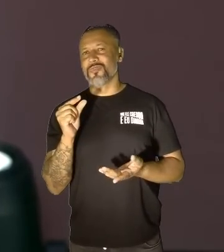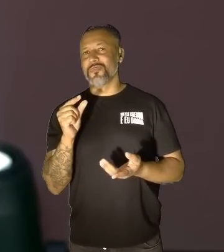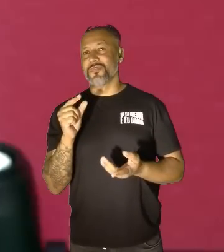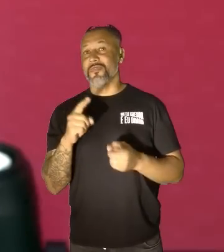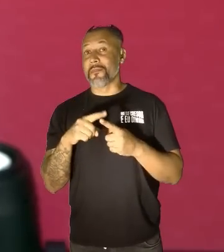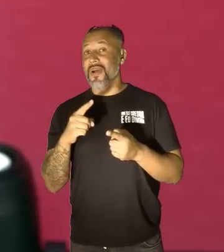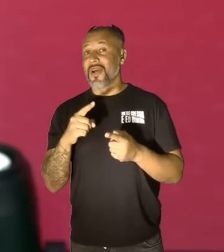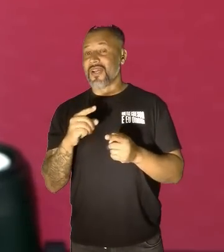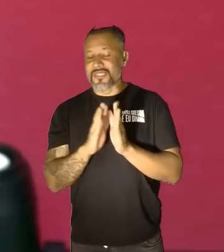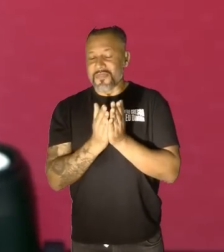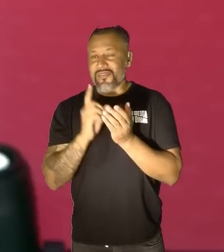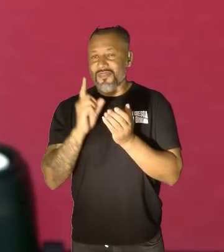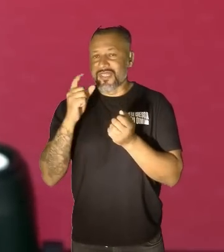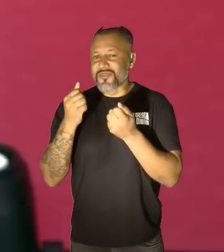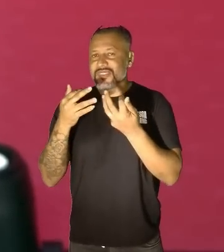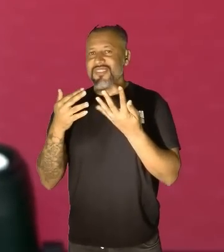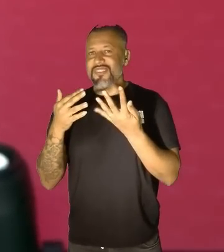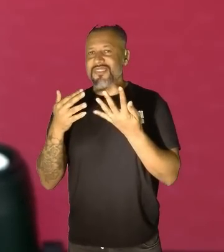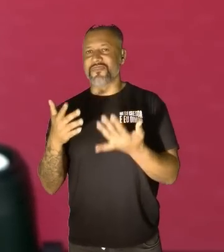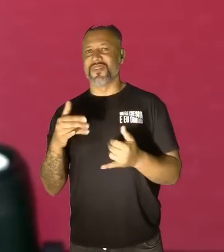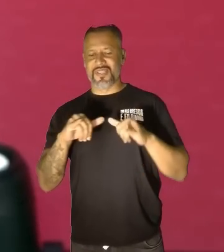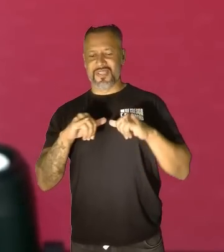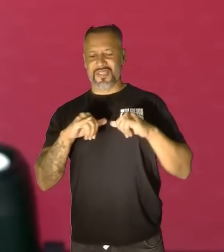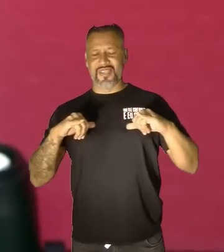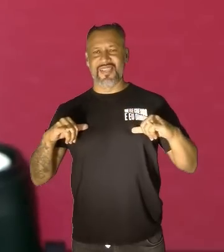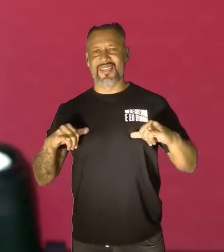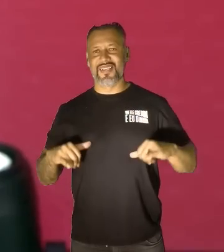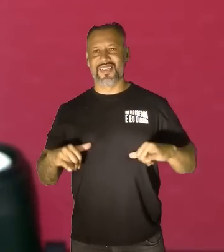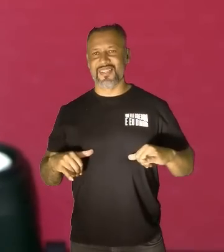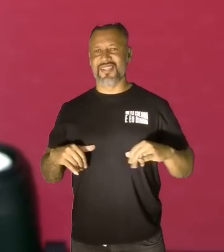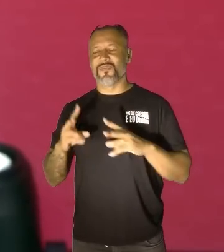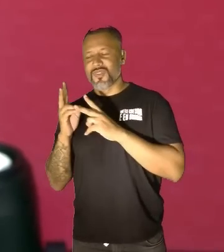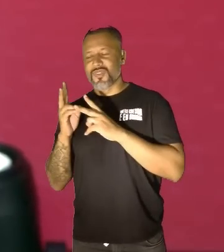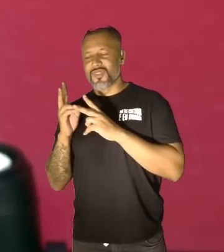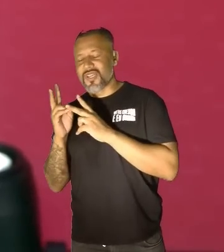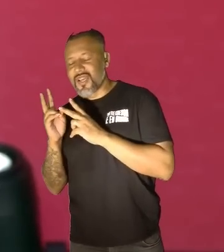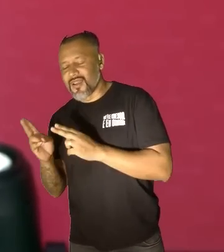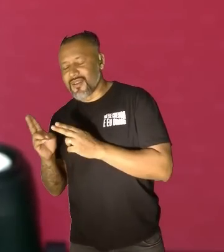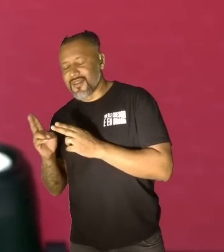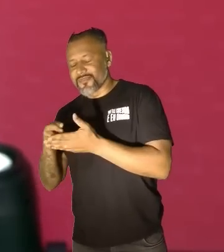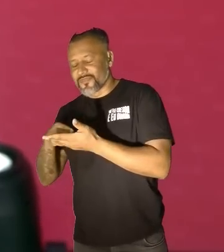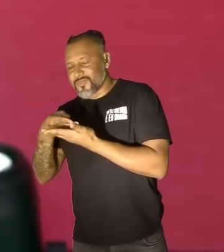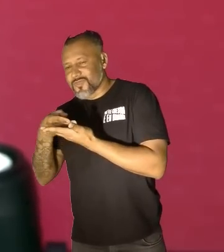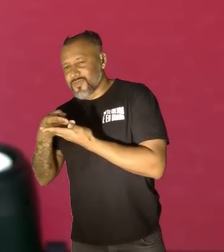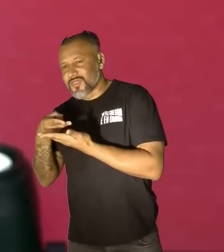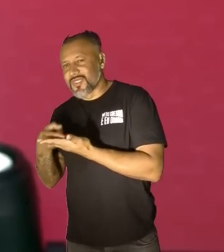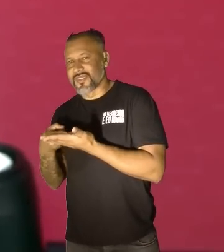Eli foi se deitar no mesmo lugar de costume.